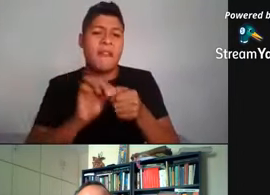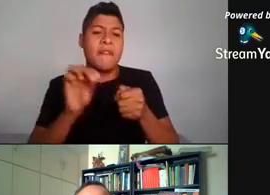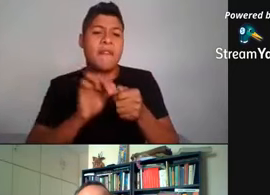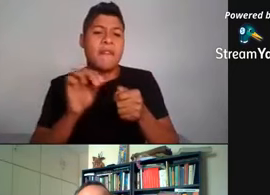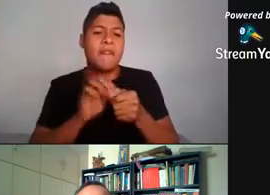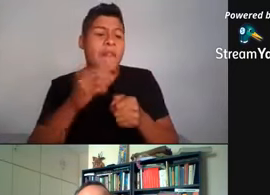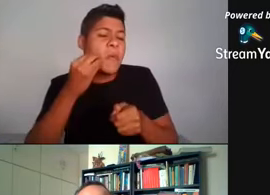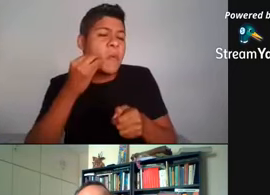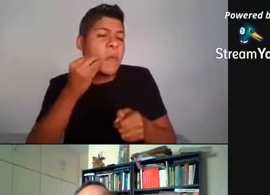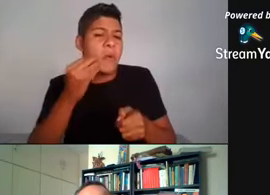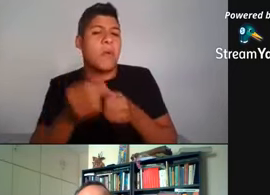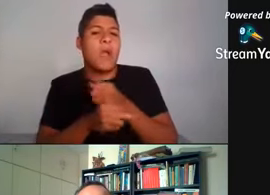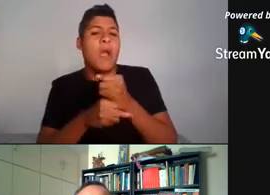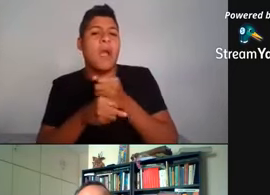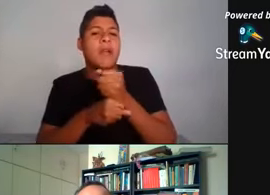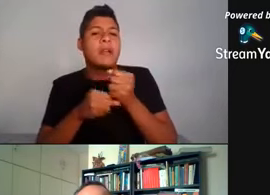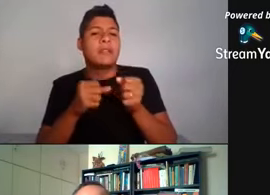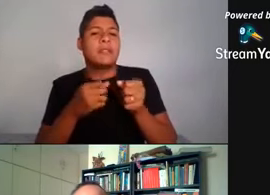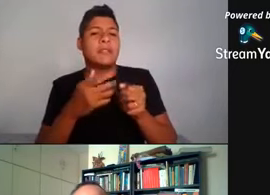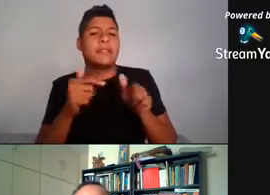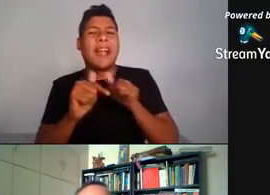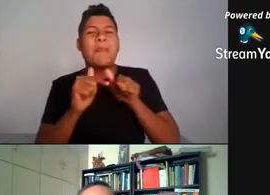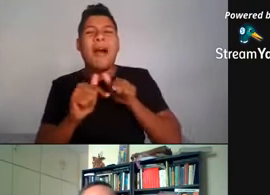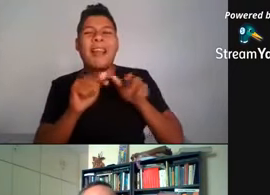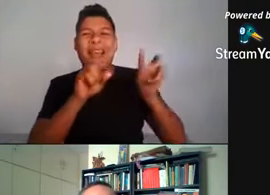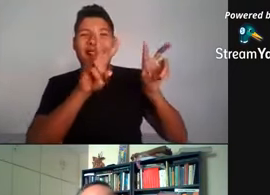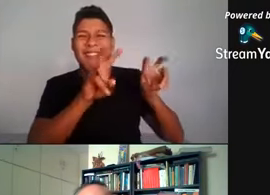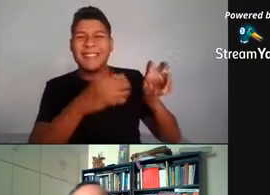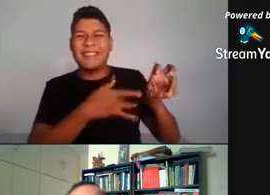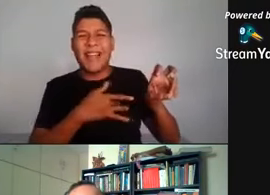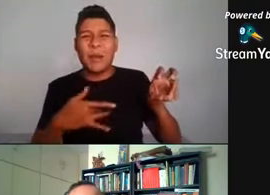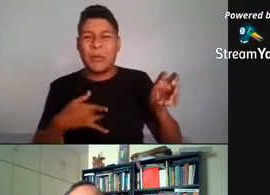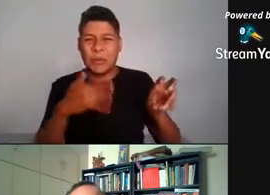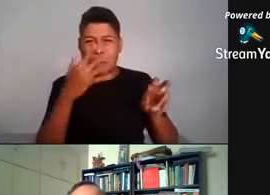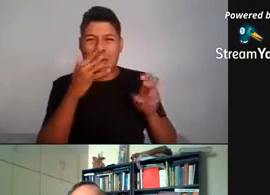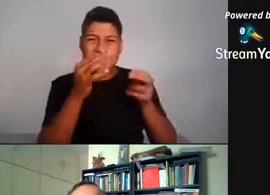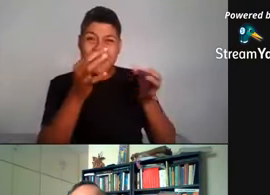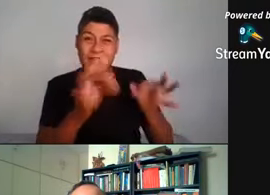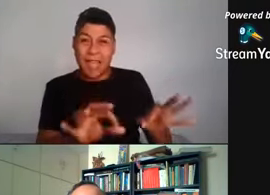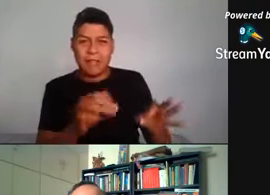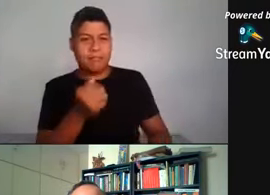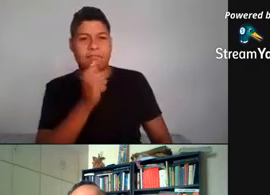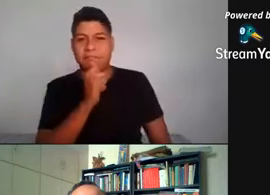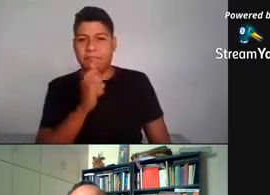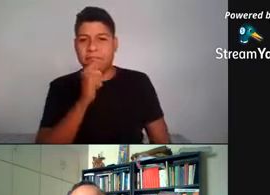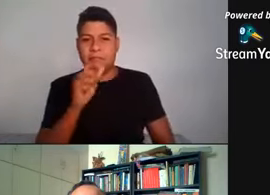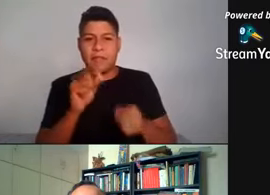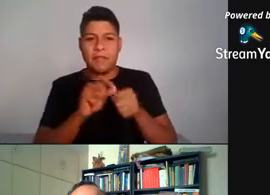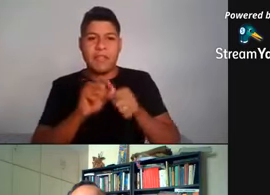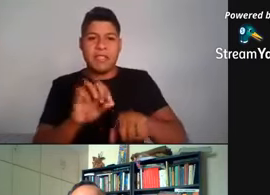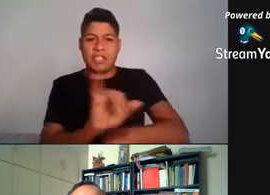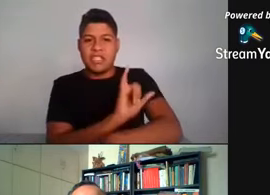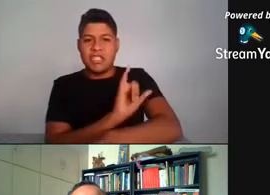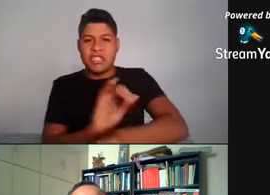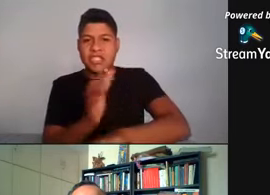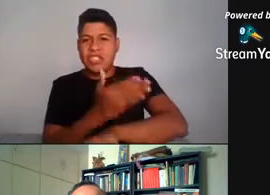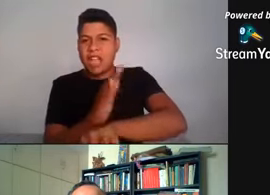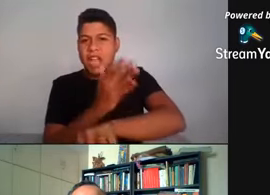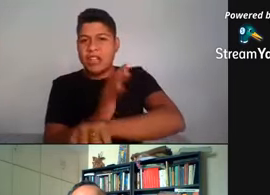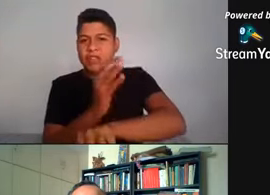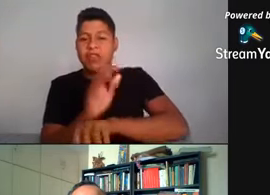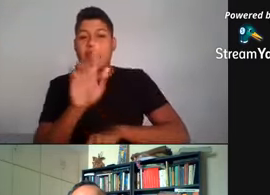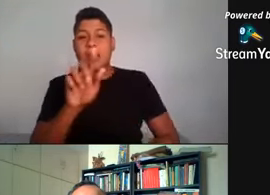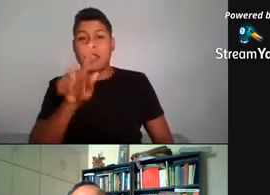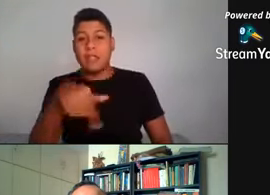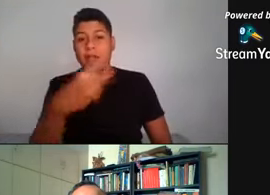tentei uma época trabalhar na área da saúde, mas não deu muito certo, fiz apenas estágio, mas depois, em 2007,